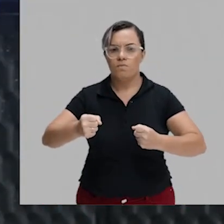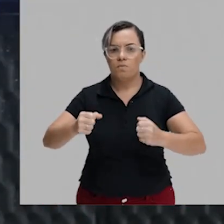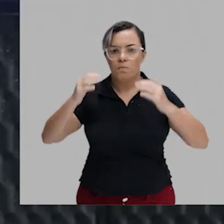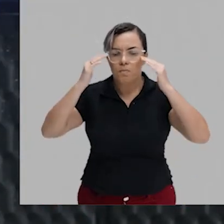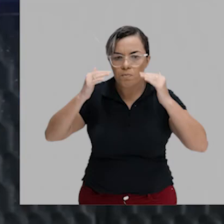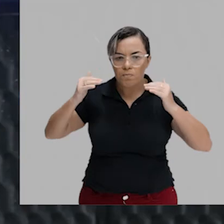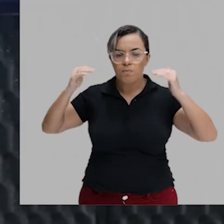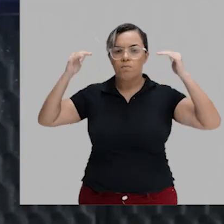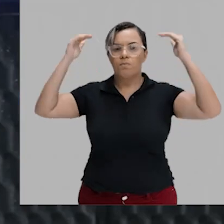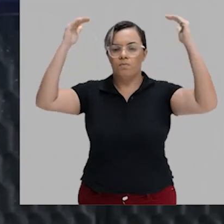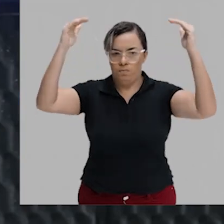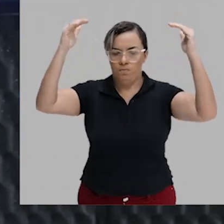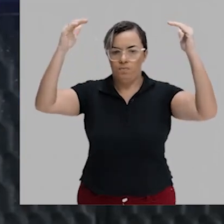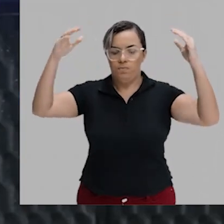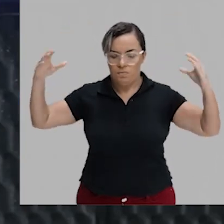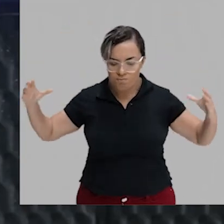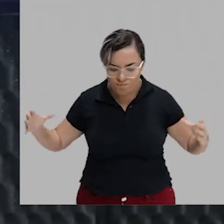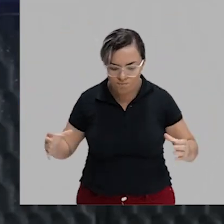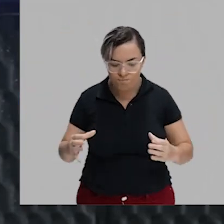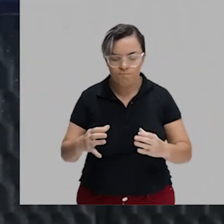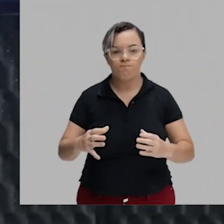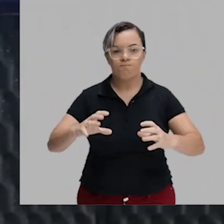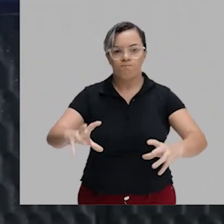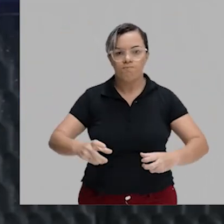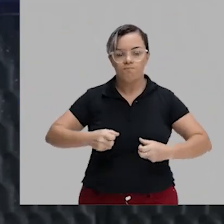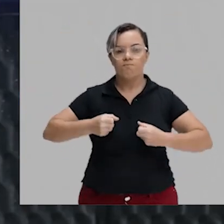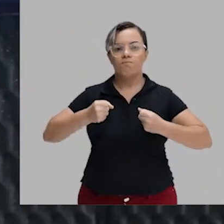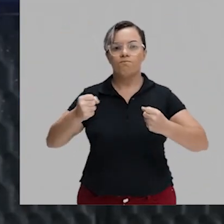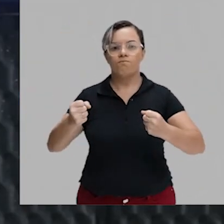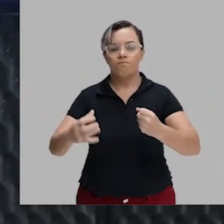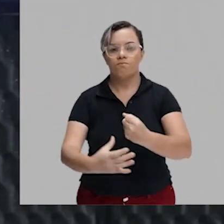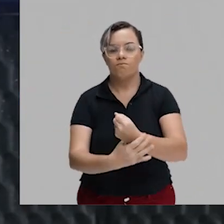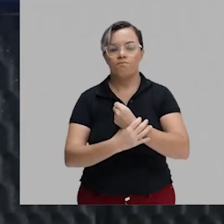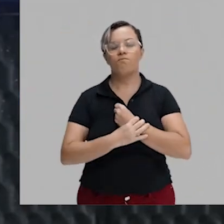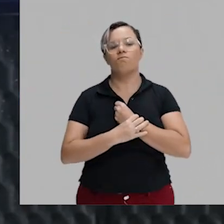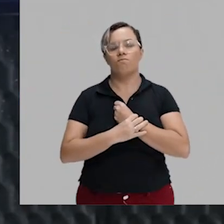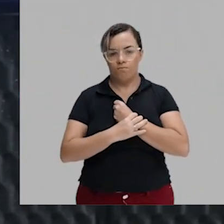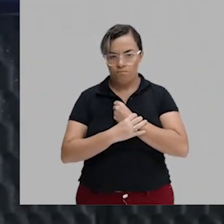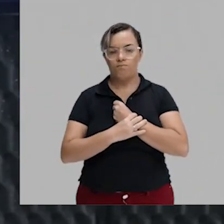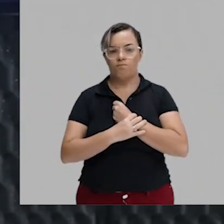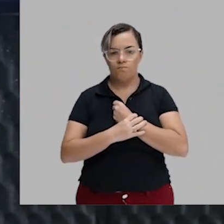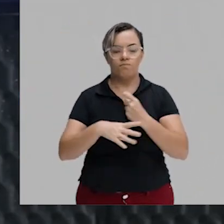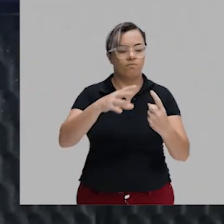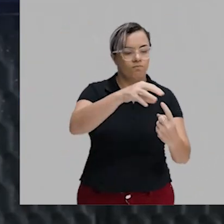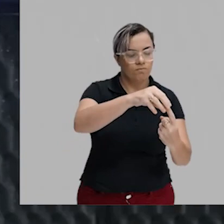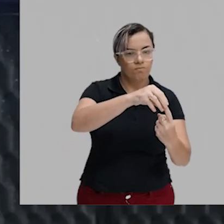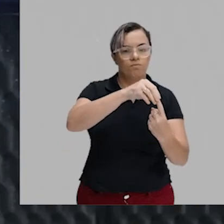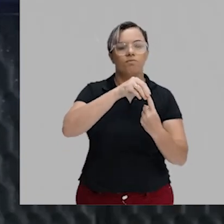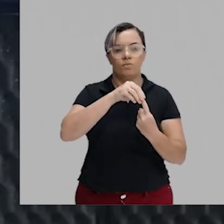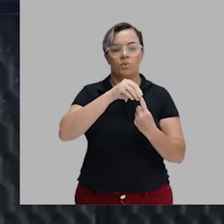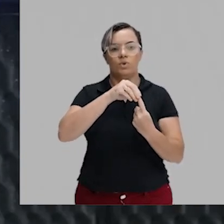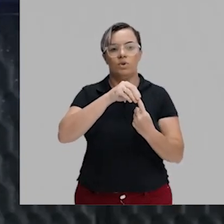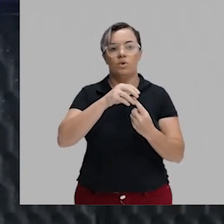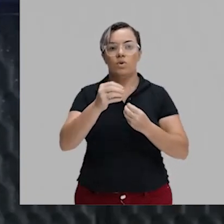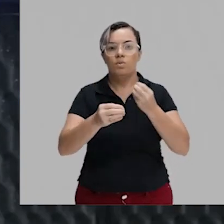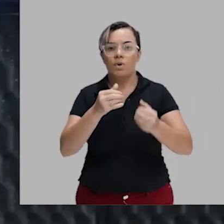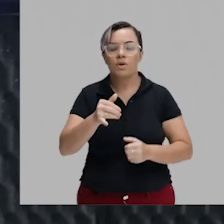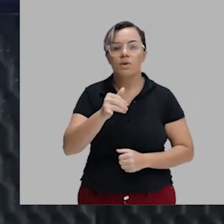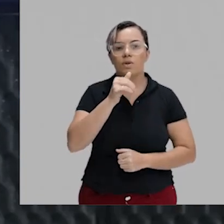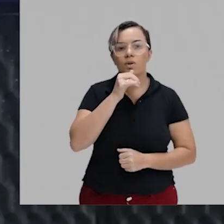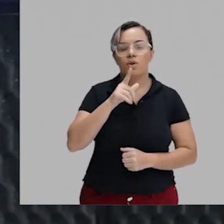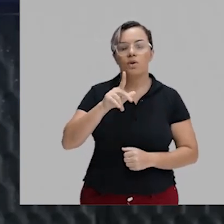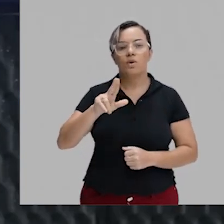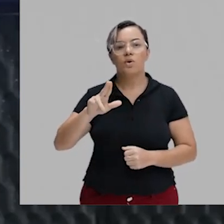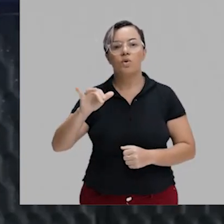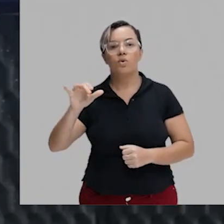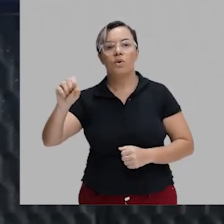monarquia centralizando o poder em suas mãos. Uma monarquia como a de Luís XIV,